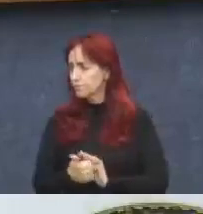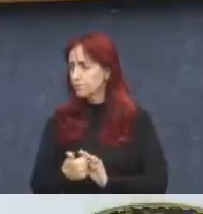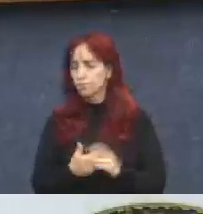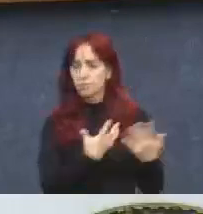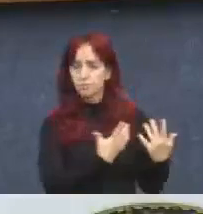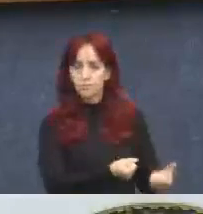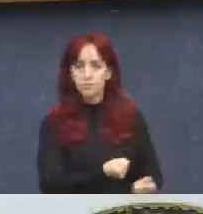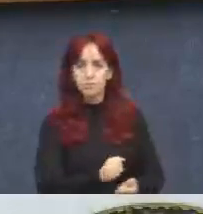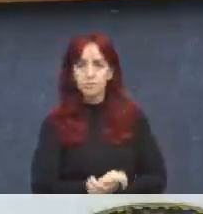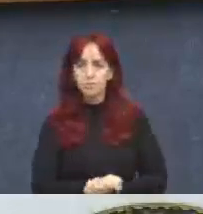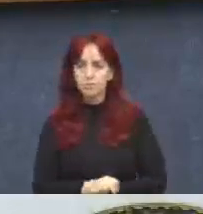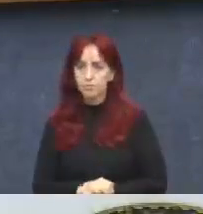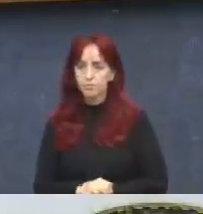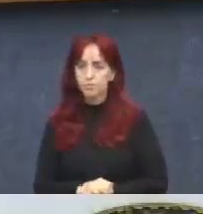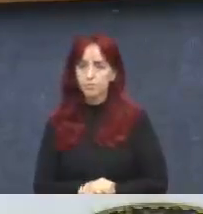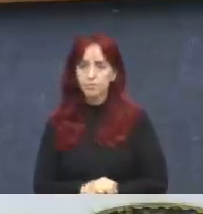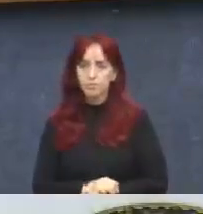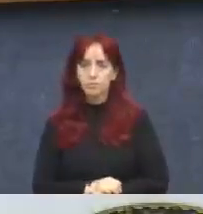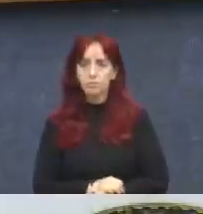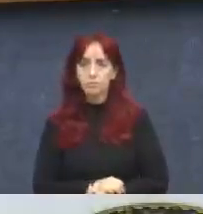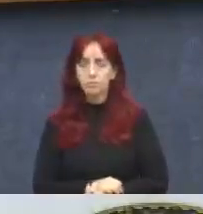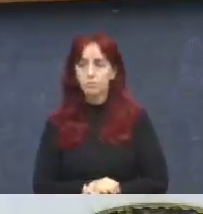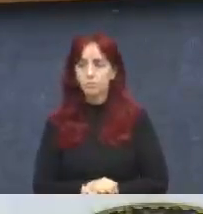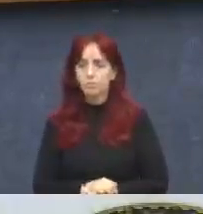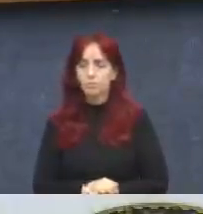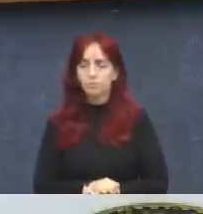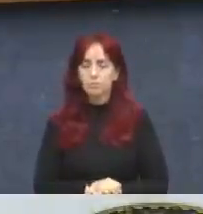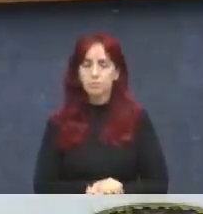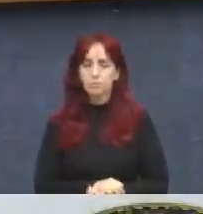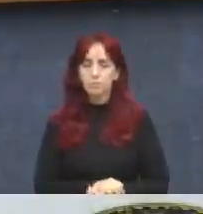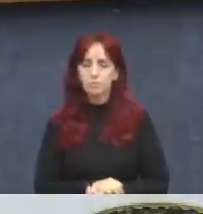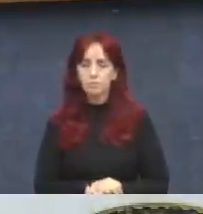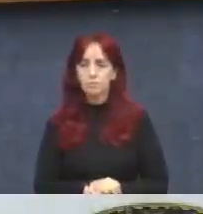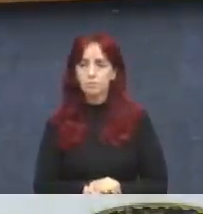Deferido. Hã? É, tem um destaque aí.